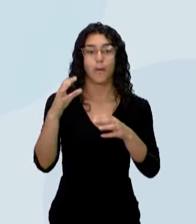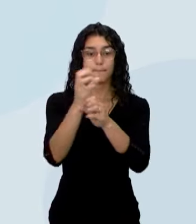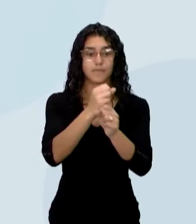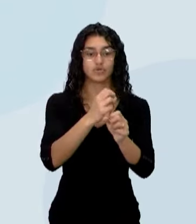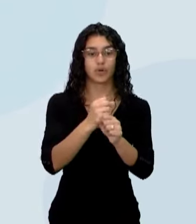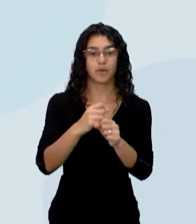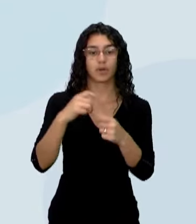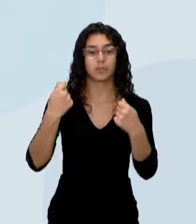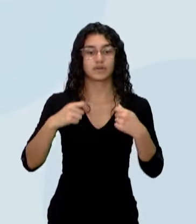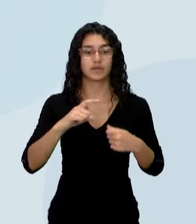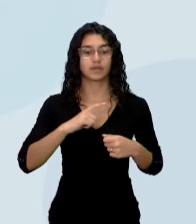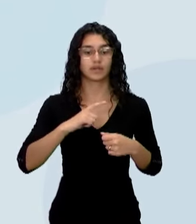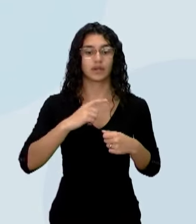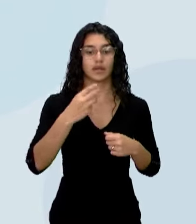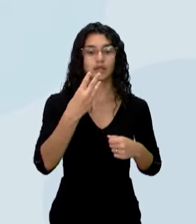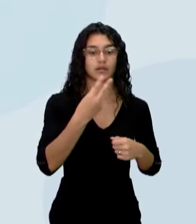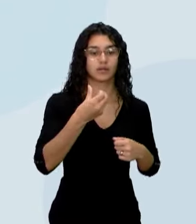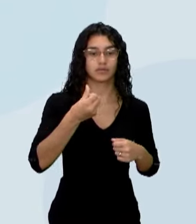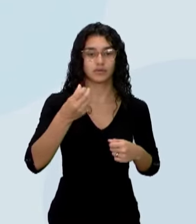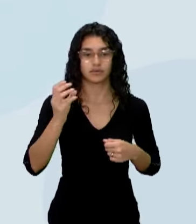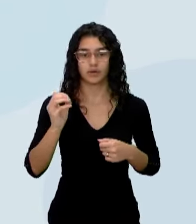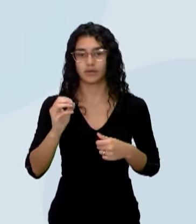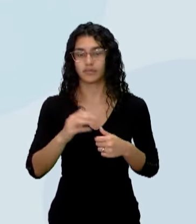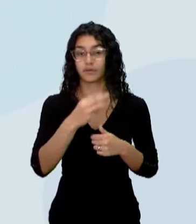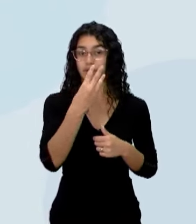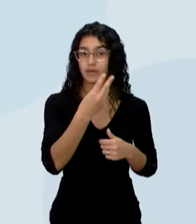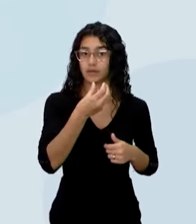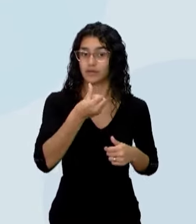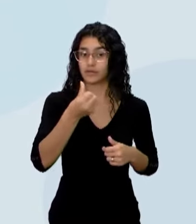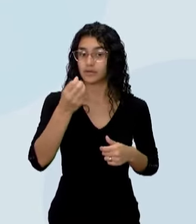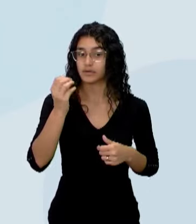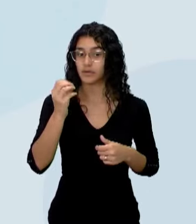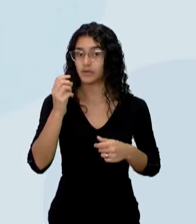que dar 360. Então 360 menos.